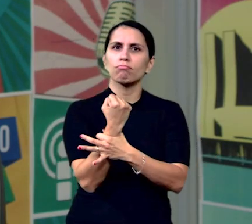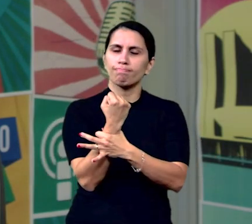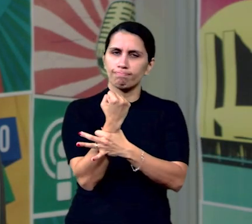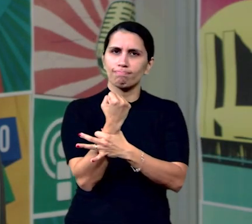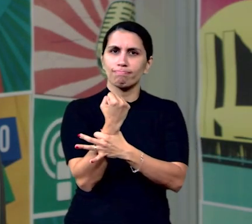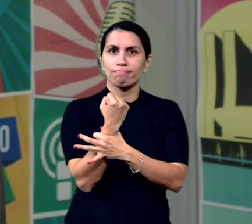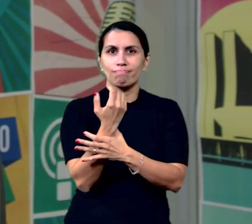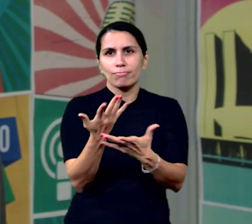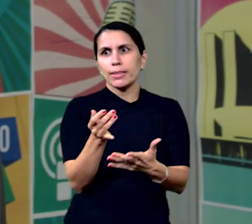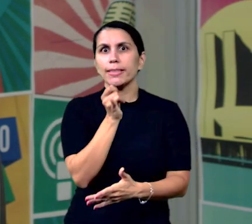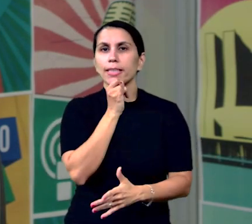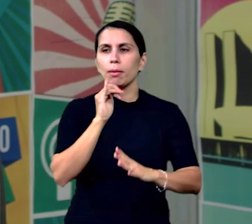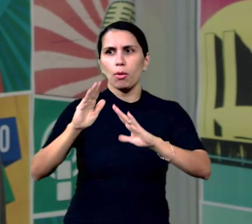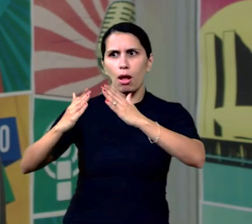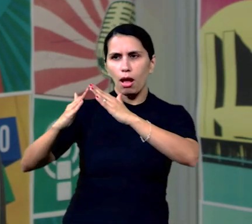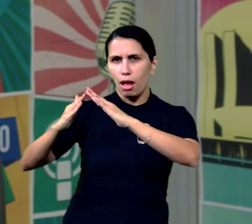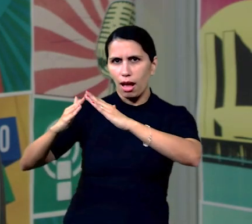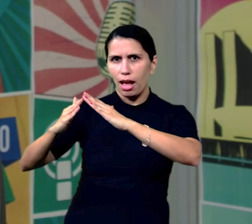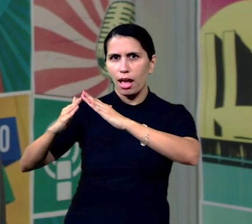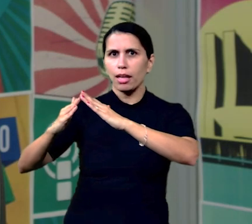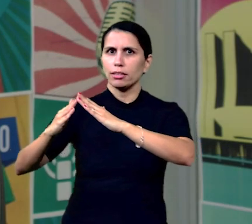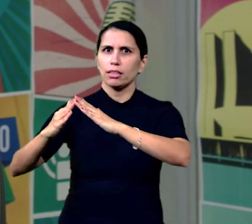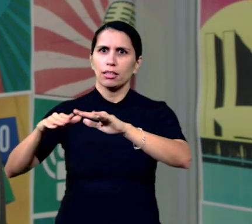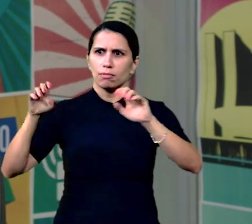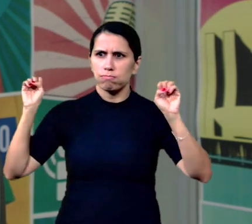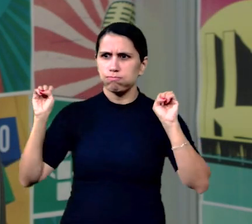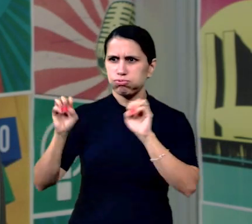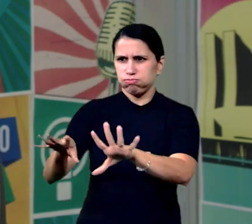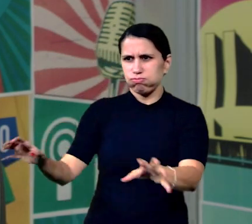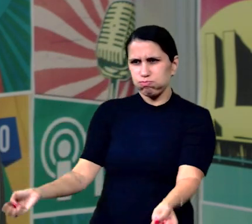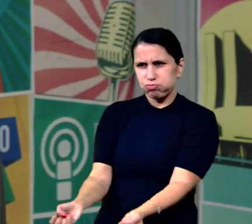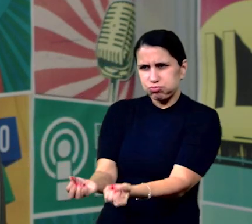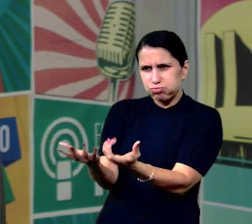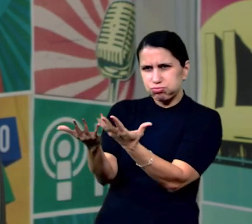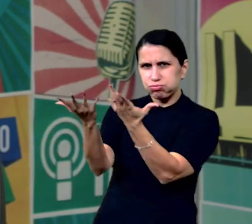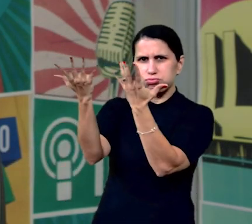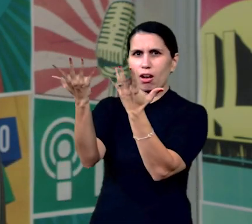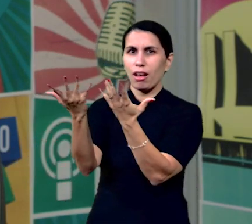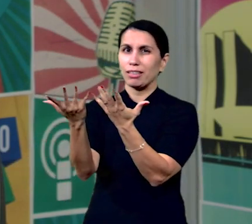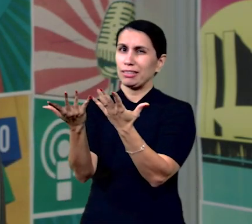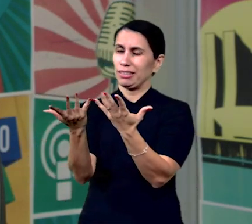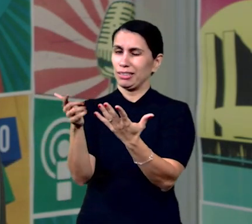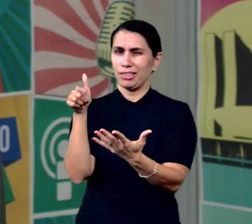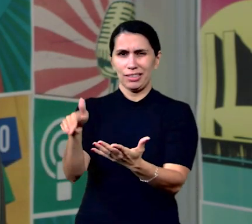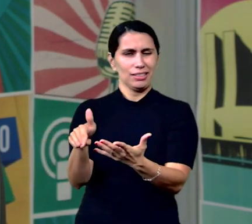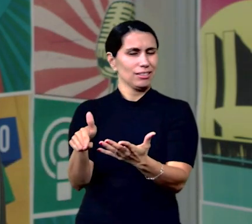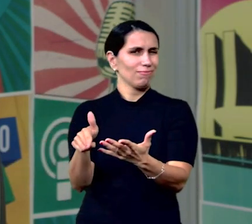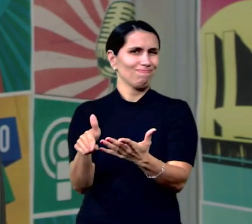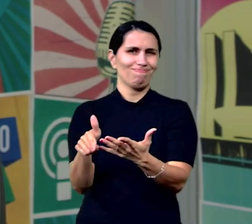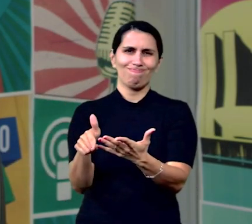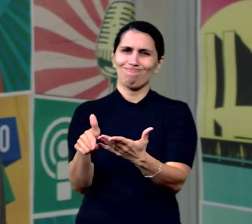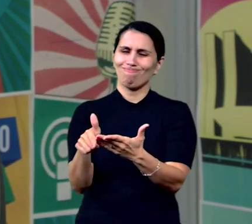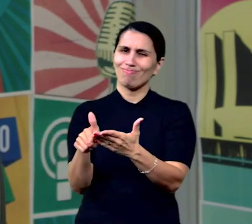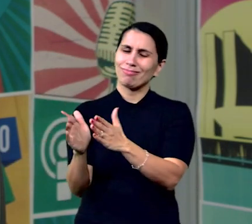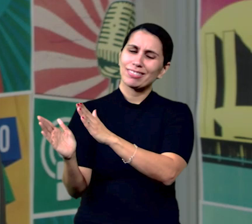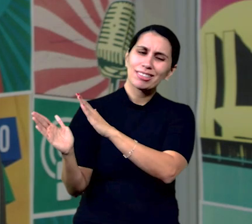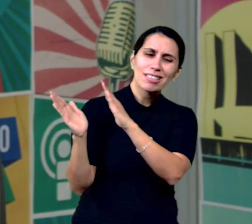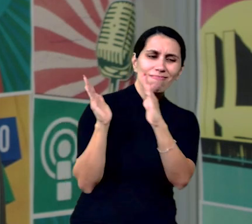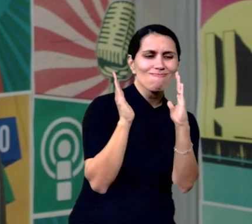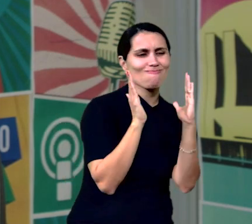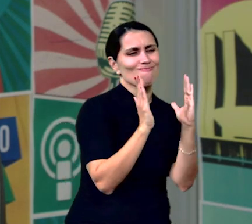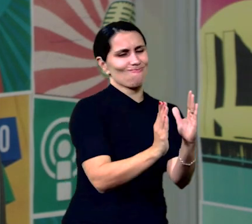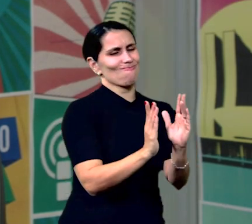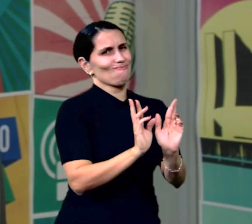caso de queima de uma casa, não é, assim, isso já entra num outro rol, né, que tem a ver de fato com a questão, né,